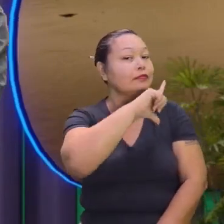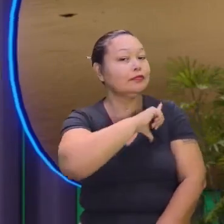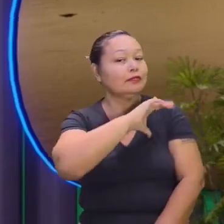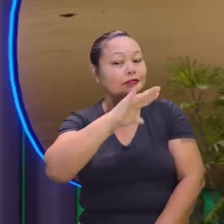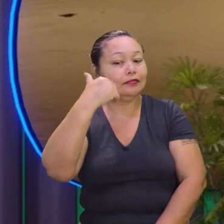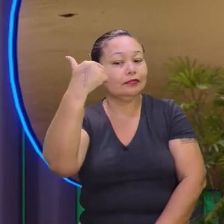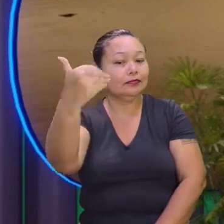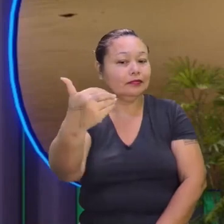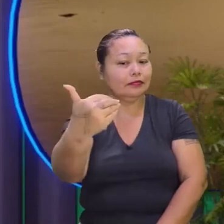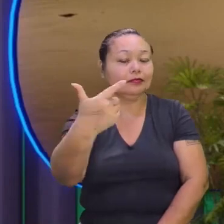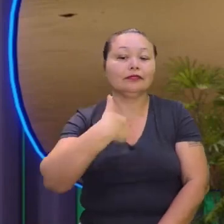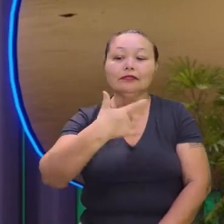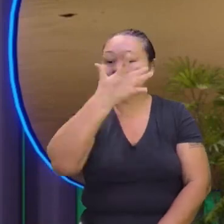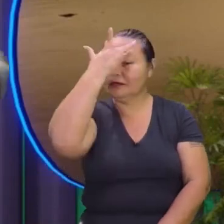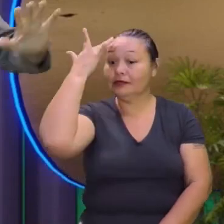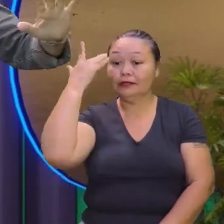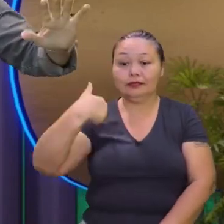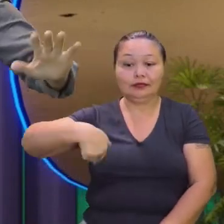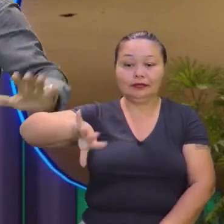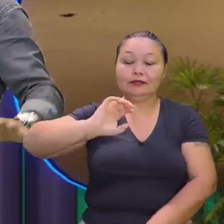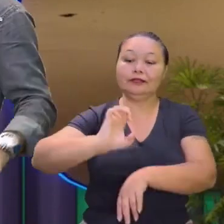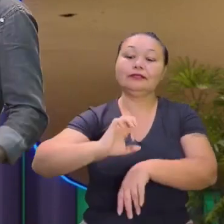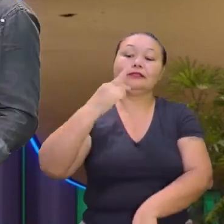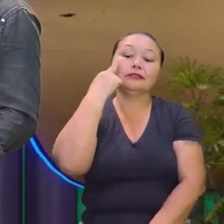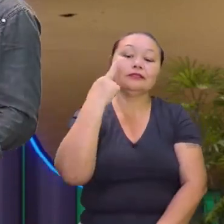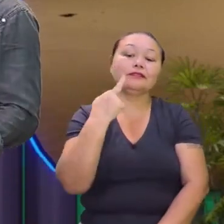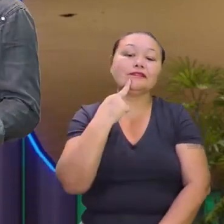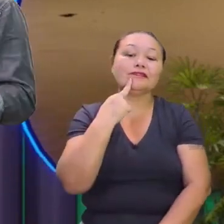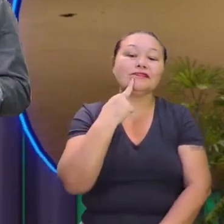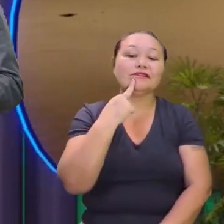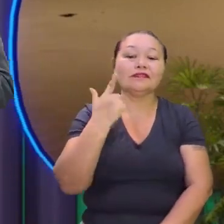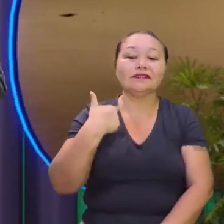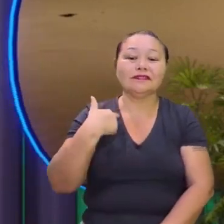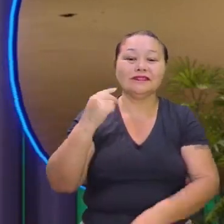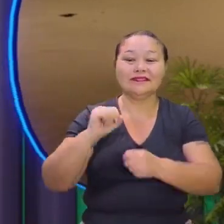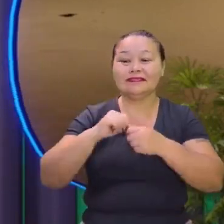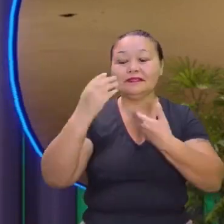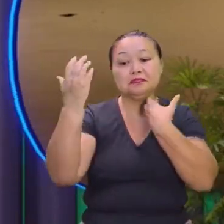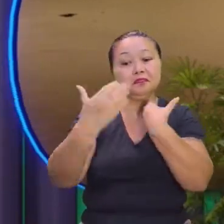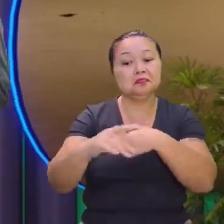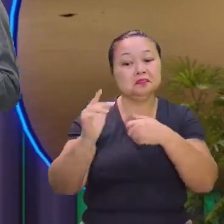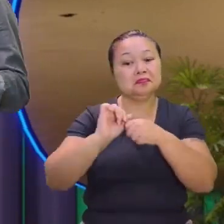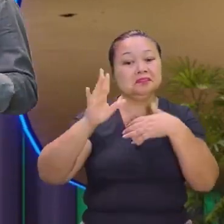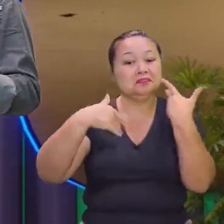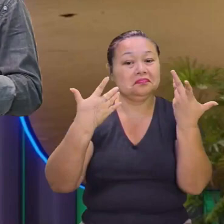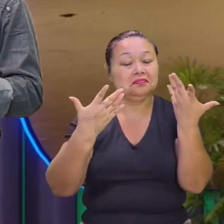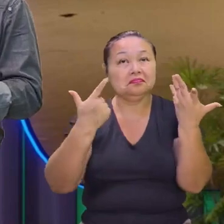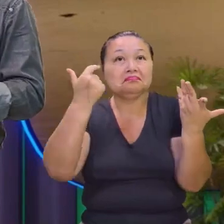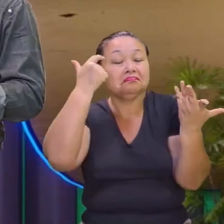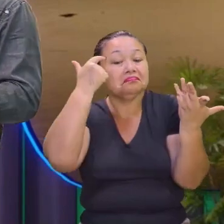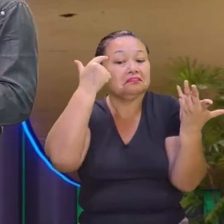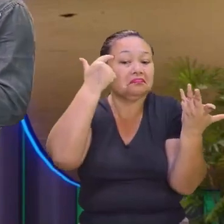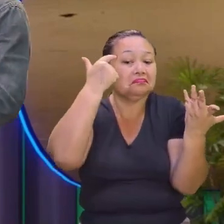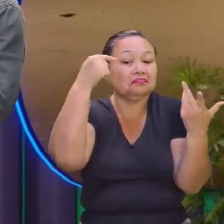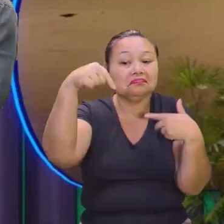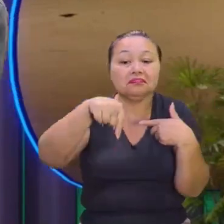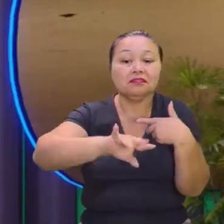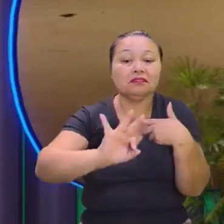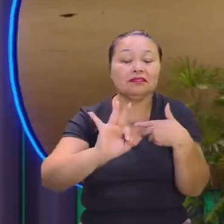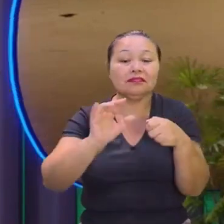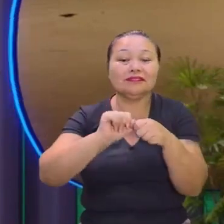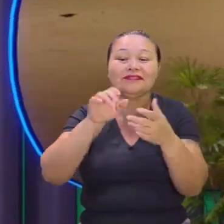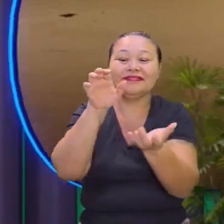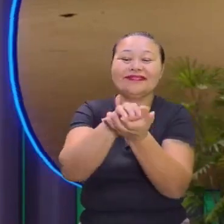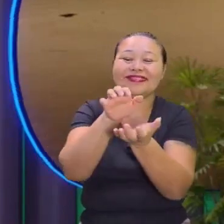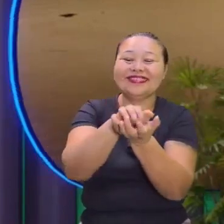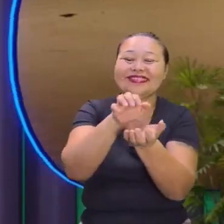um passo na frente de pessoas que não sabem nada de Rondônia. Exatamente. Vier fazer aqui um concurso, vai pensar que aqui só